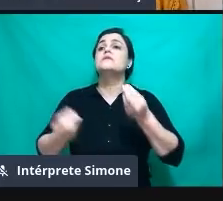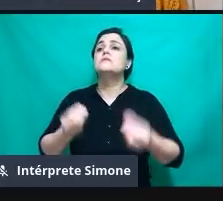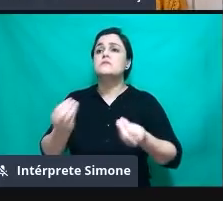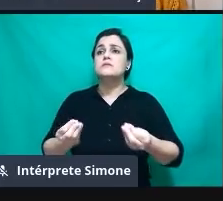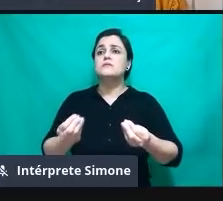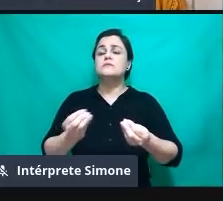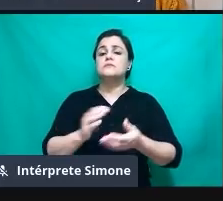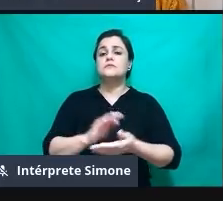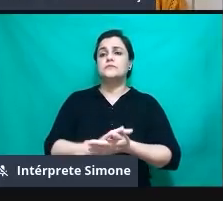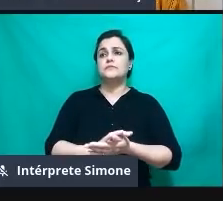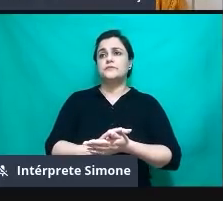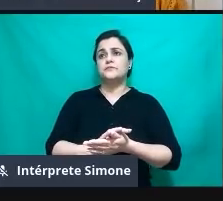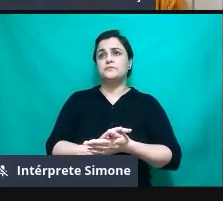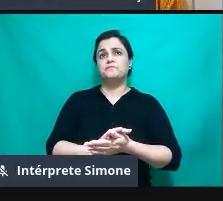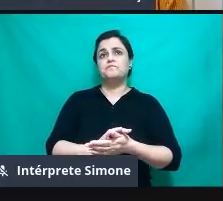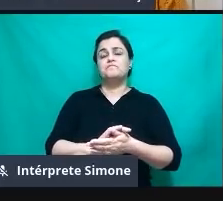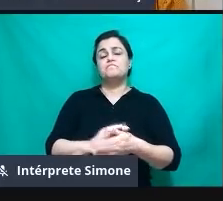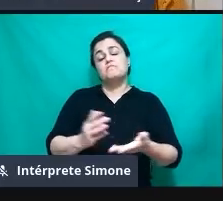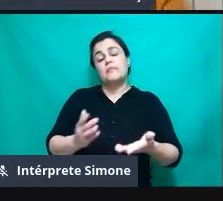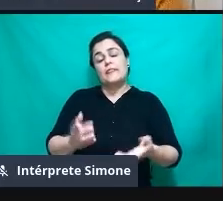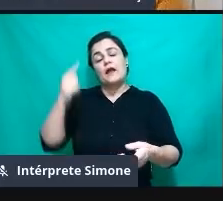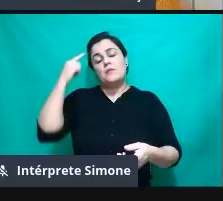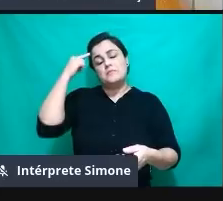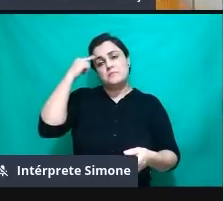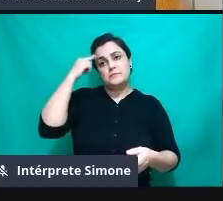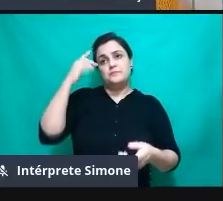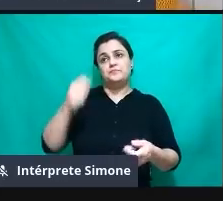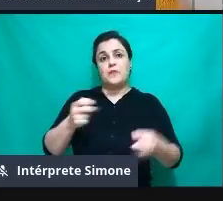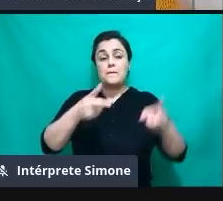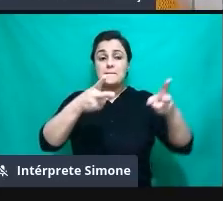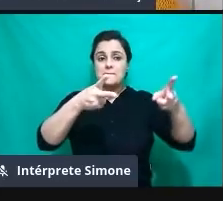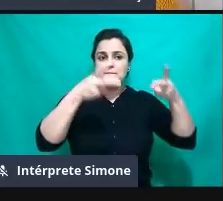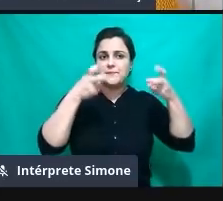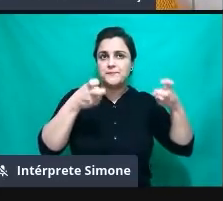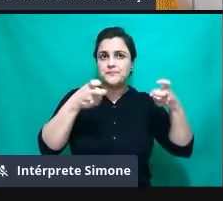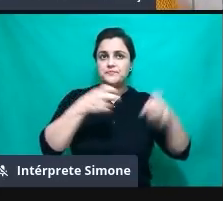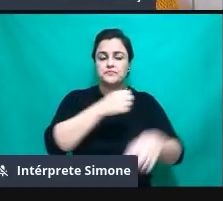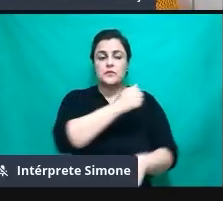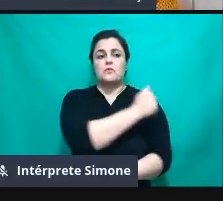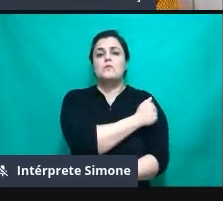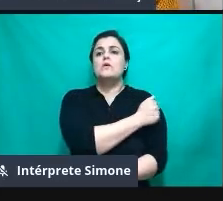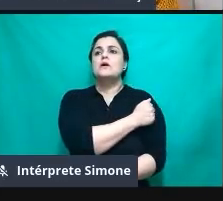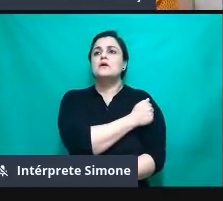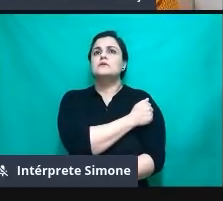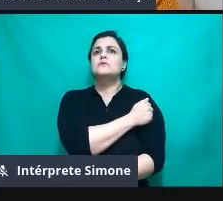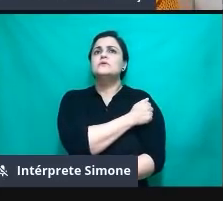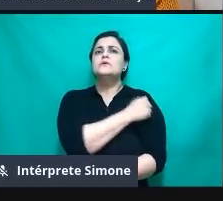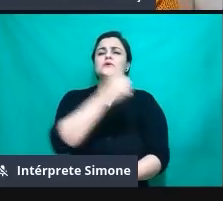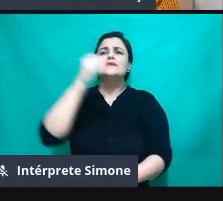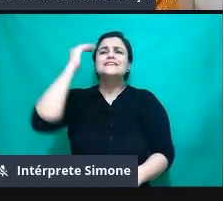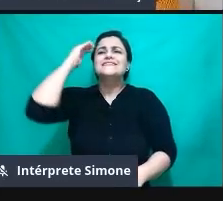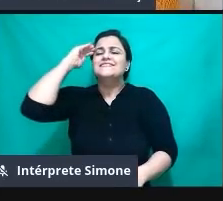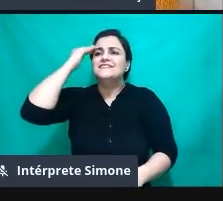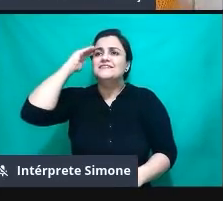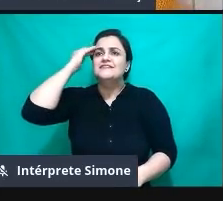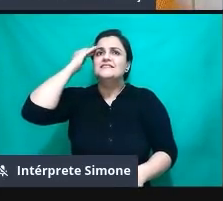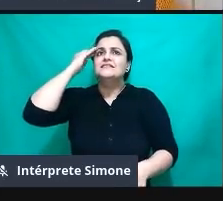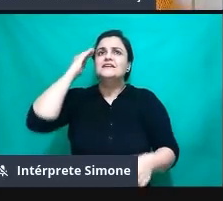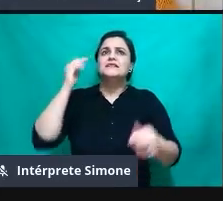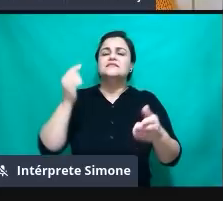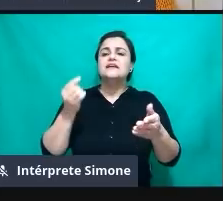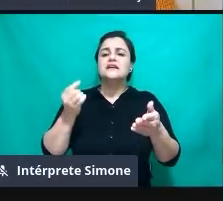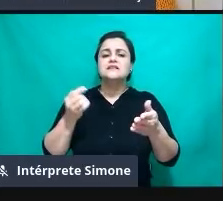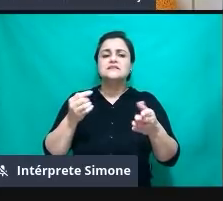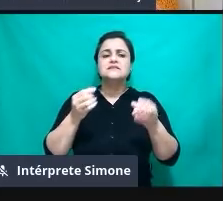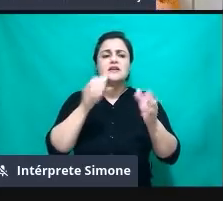minha vida cotidiana? Né? Então, eu tenho que saber, o aluno tem que saber por que ele está estudando aquele conceito, por que ele